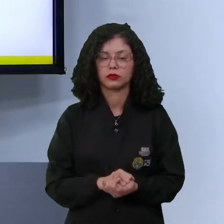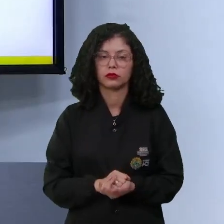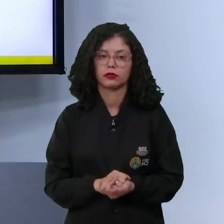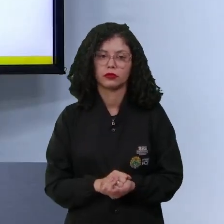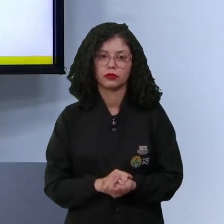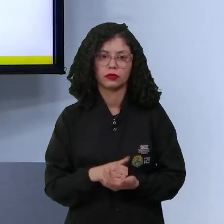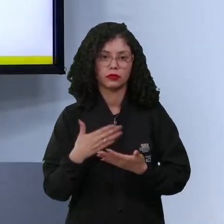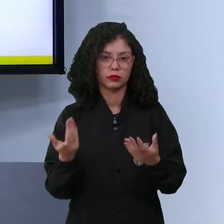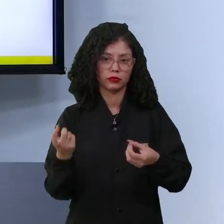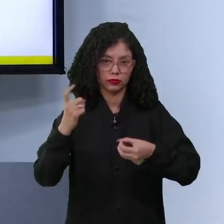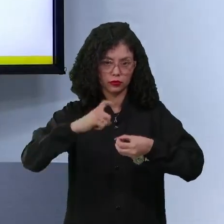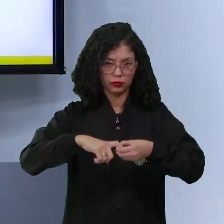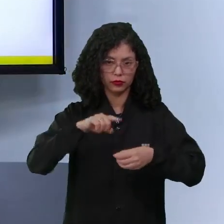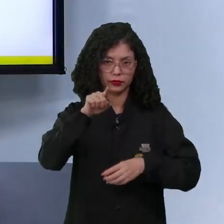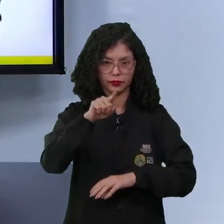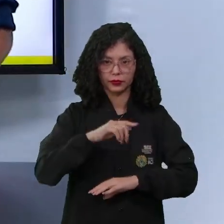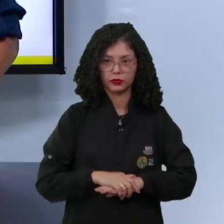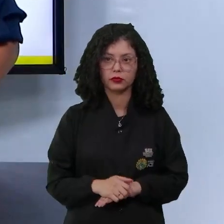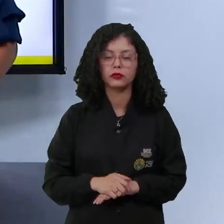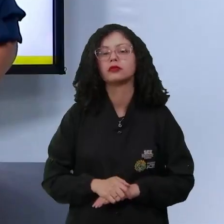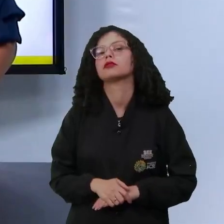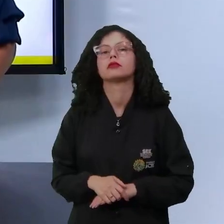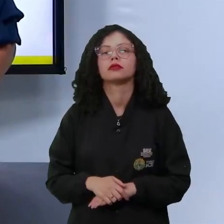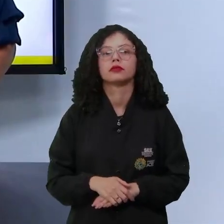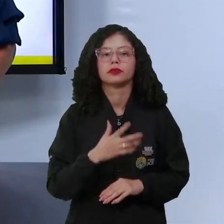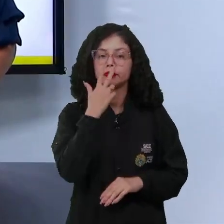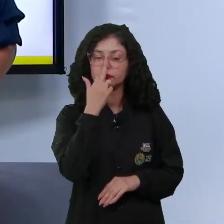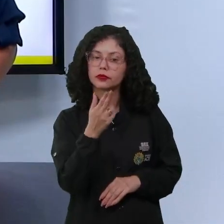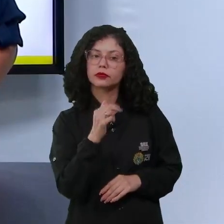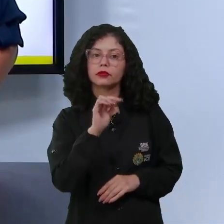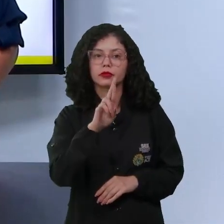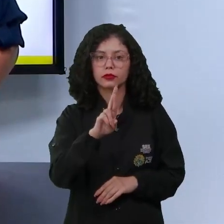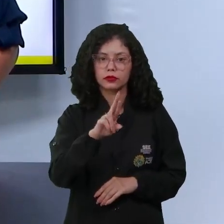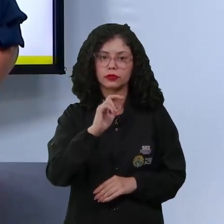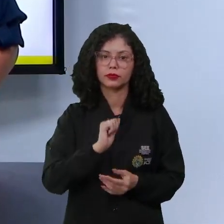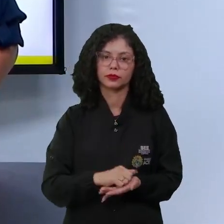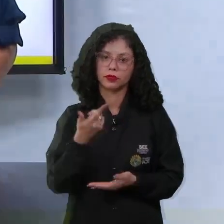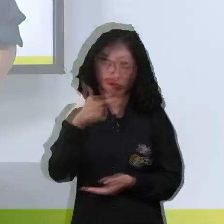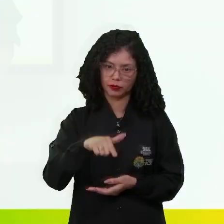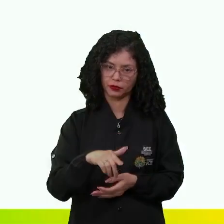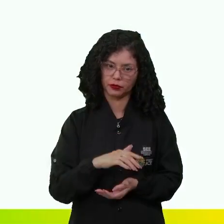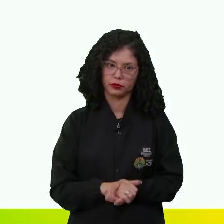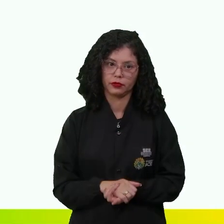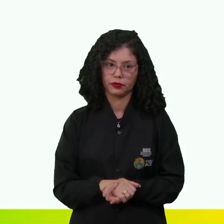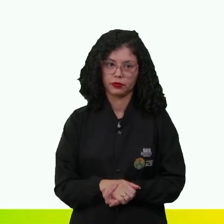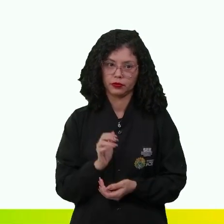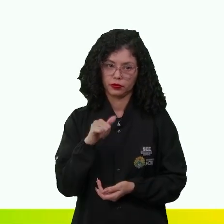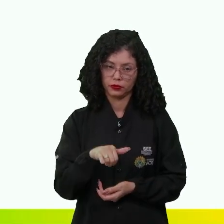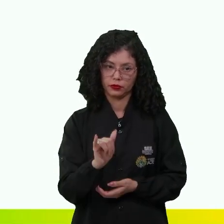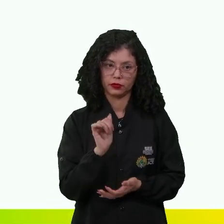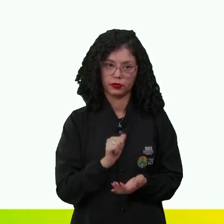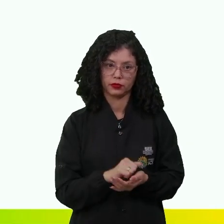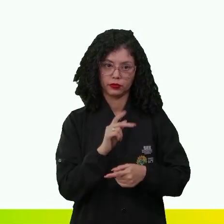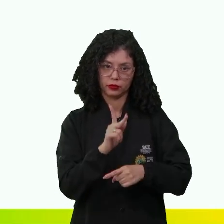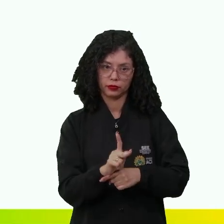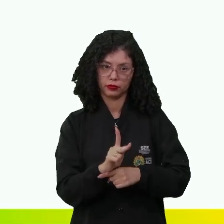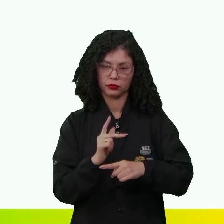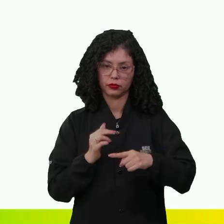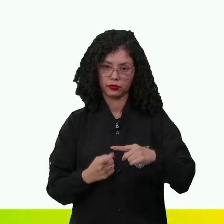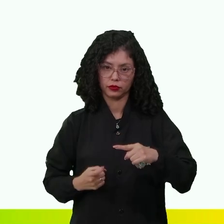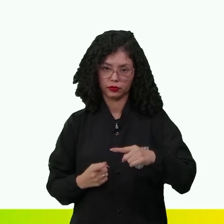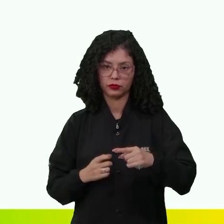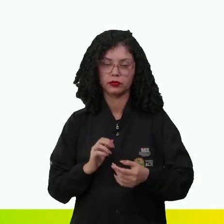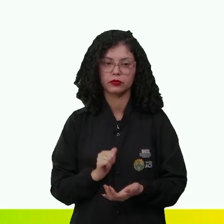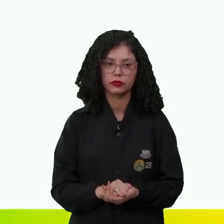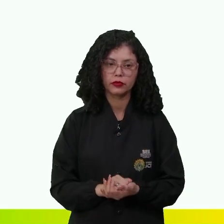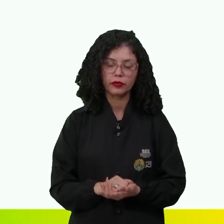proporcional. Voltando aqui, nós vamos ver que aparece uma razão novamente. Y igual a K sobre